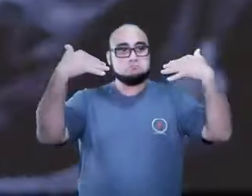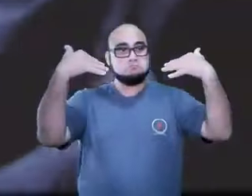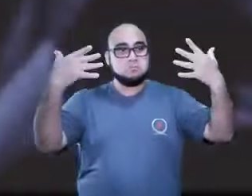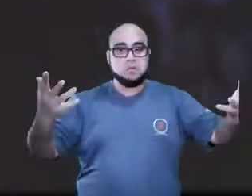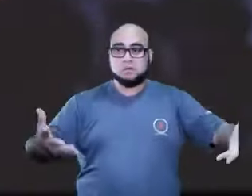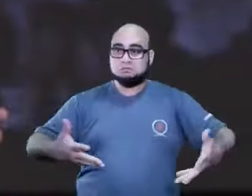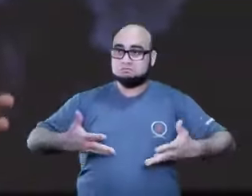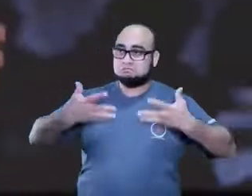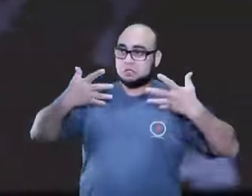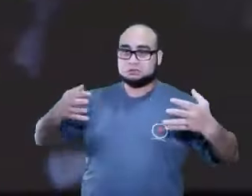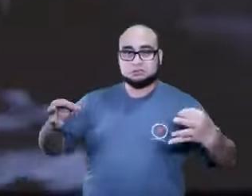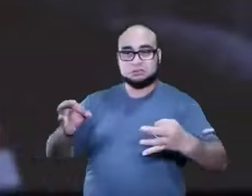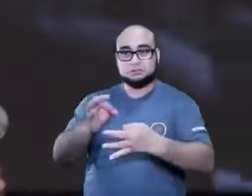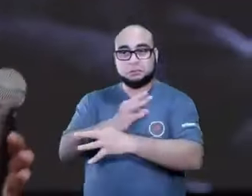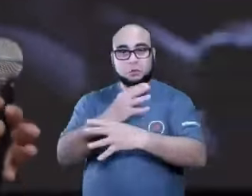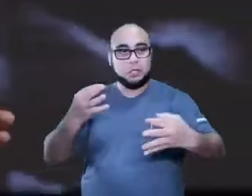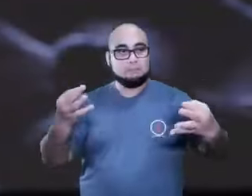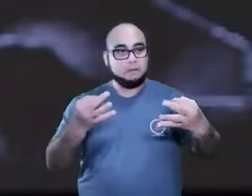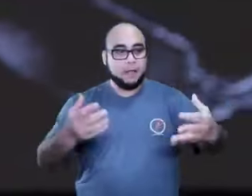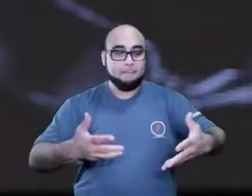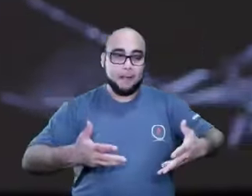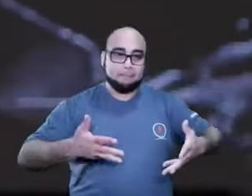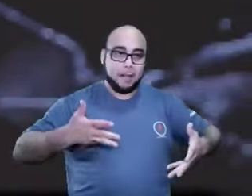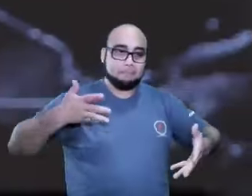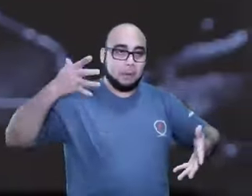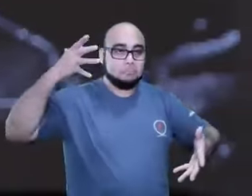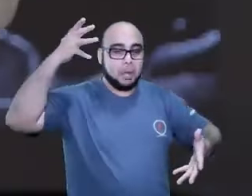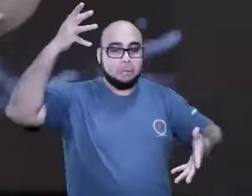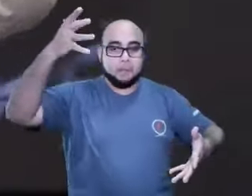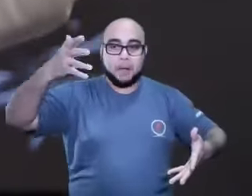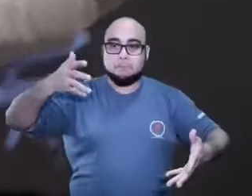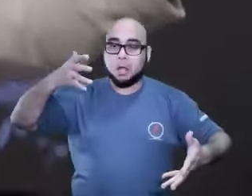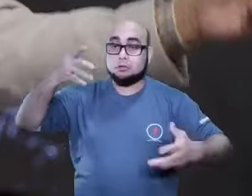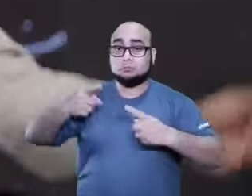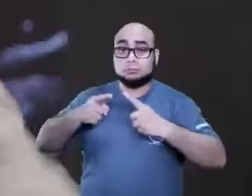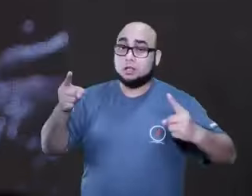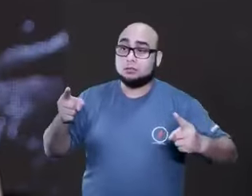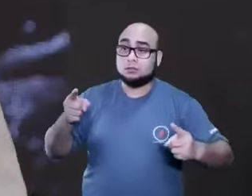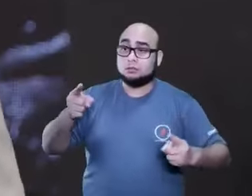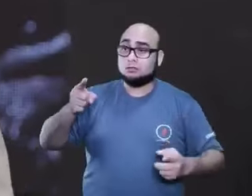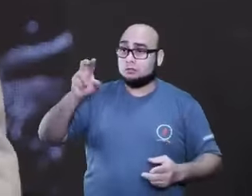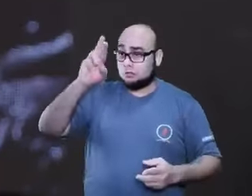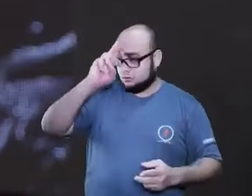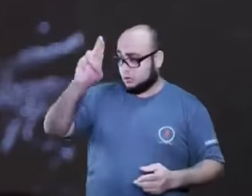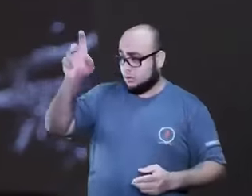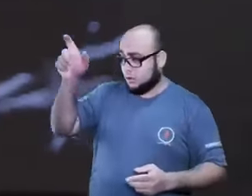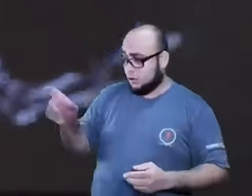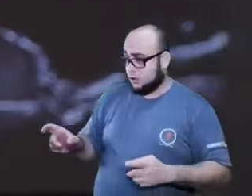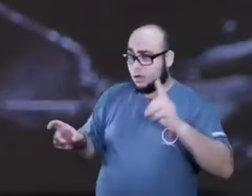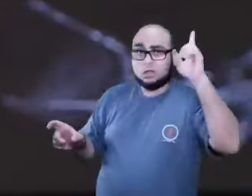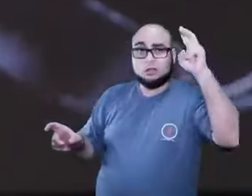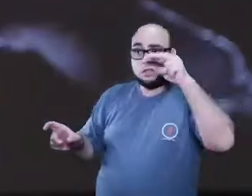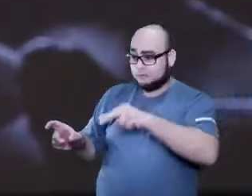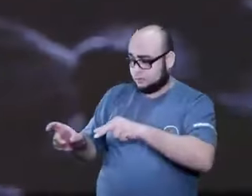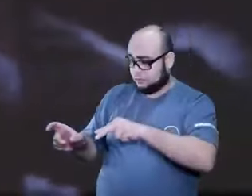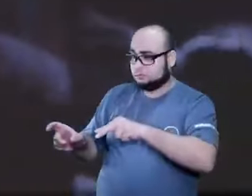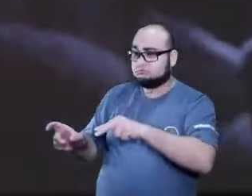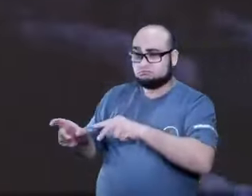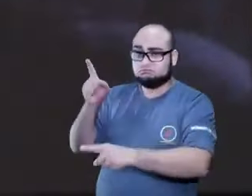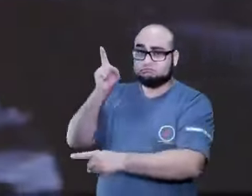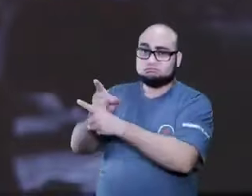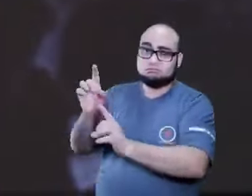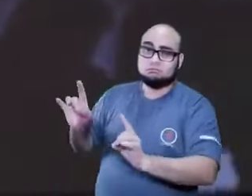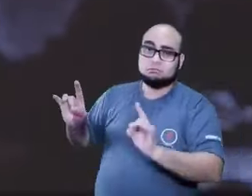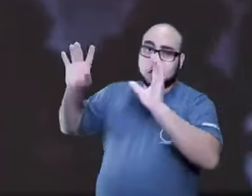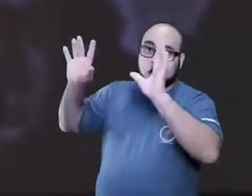completo, inteiro, total, mas quando o Senhor vier nos analisar, encontrar sempre